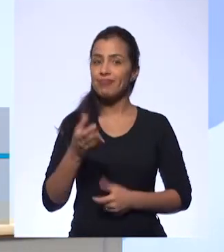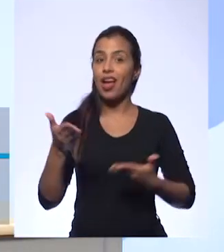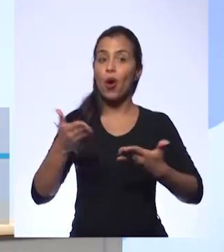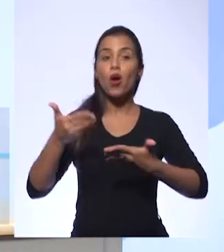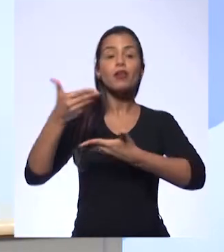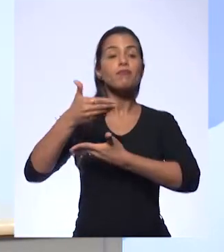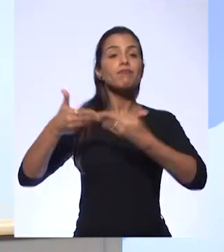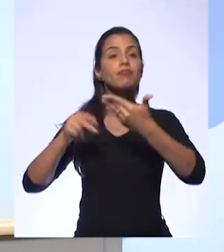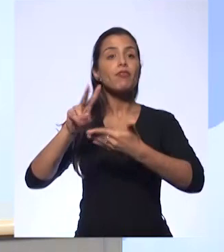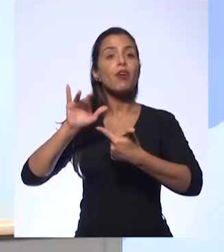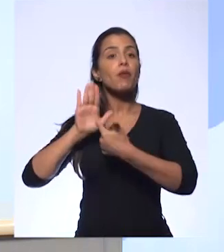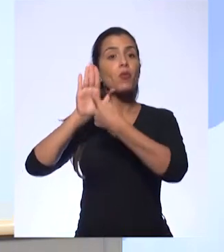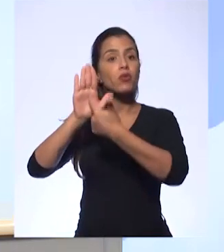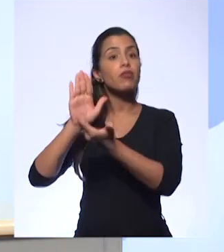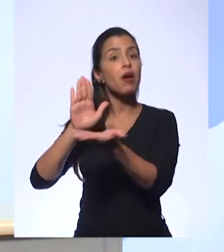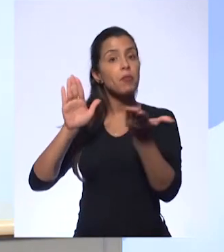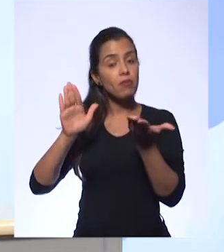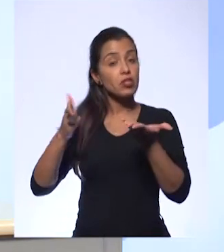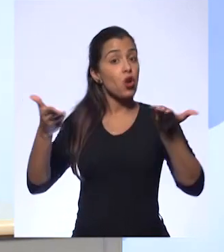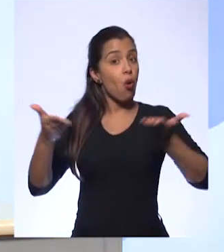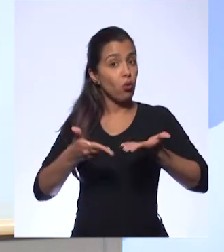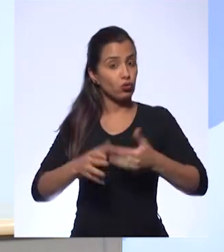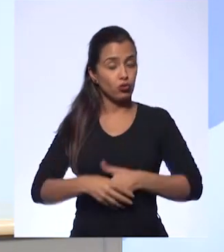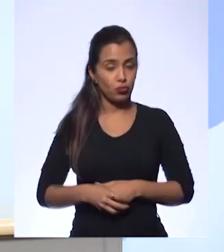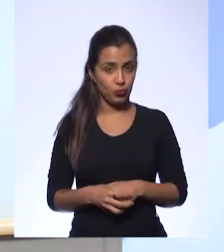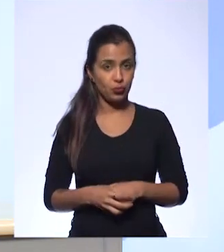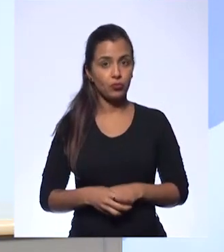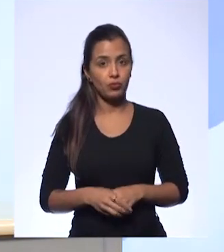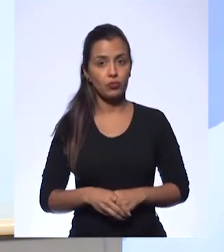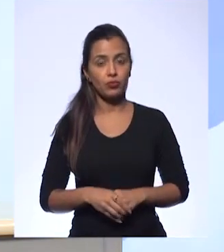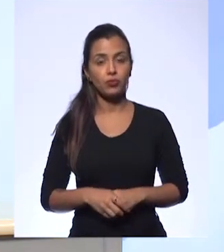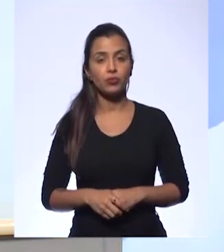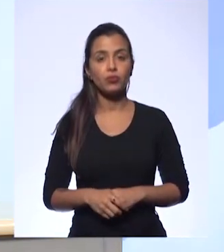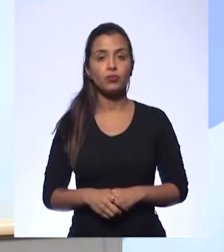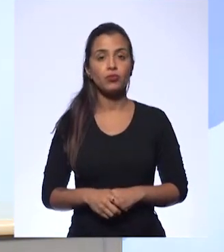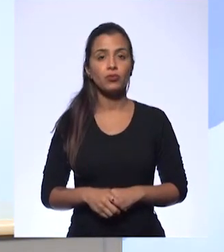currículo paulista que a gente vai trabalhar na aula de hoje.